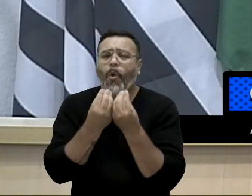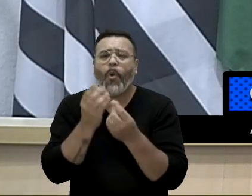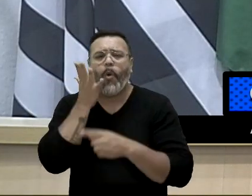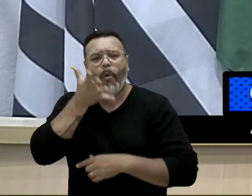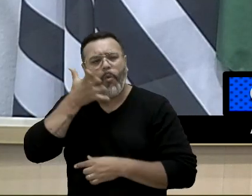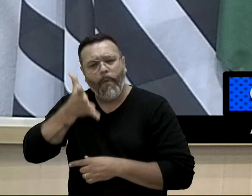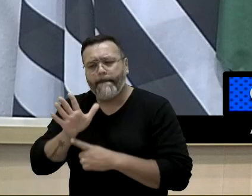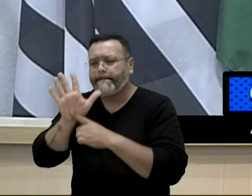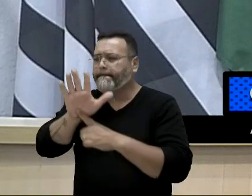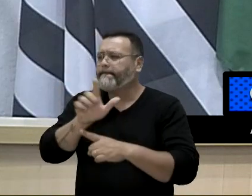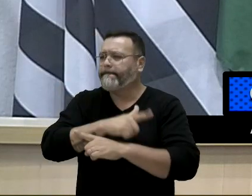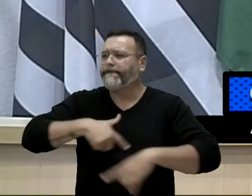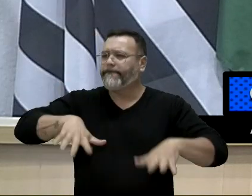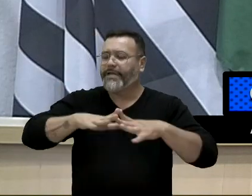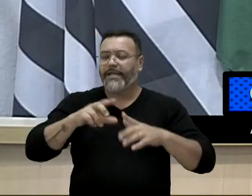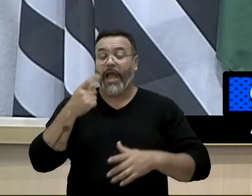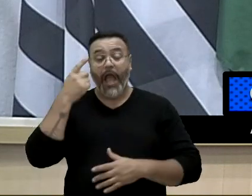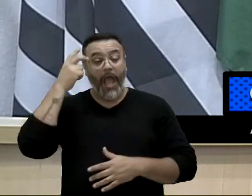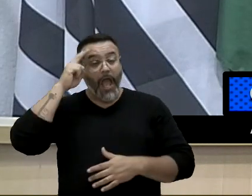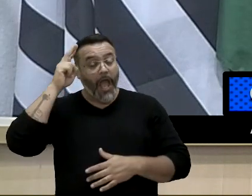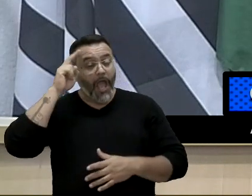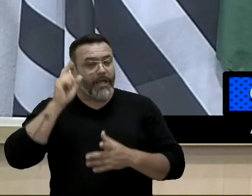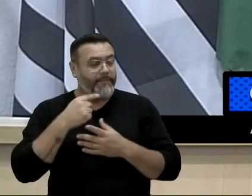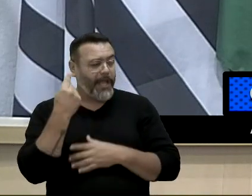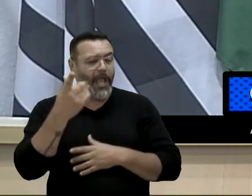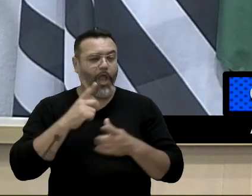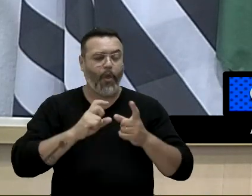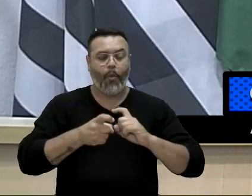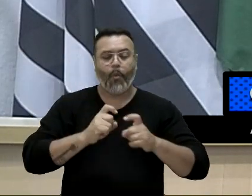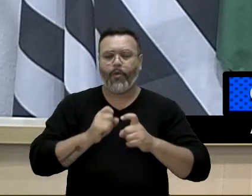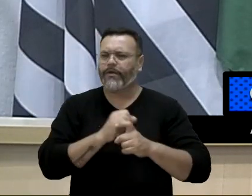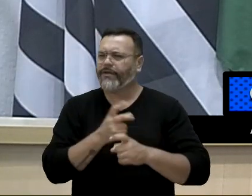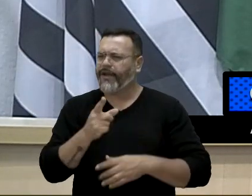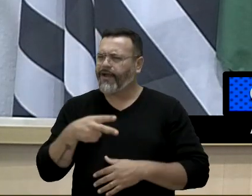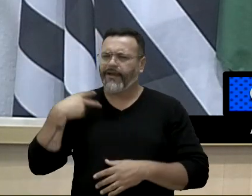lembrei que numa das reuniões que eu vim fazer com as vereadoras, acho que foi